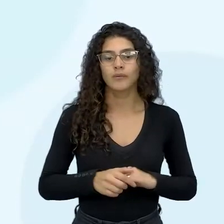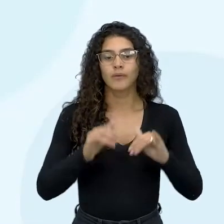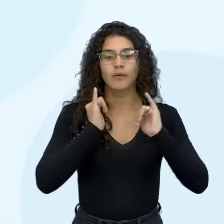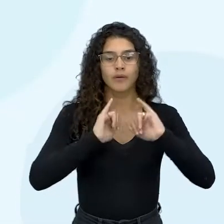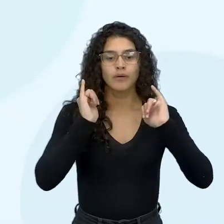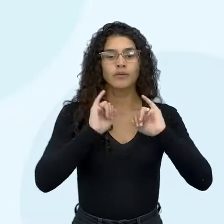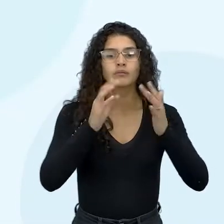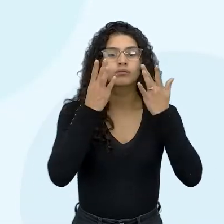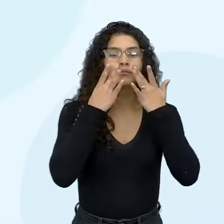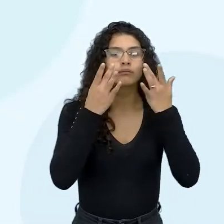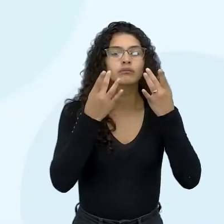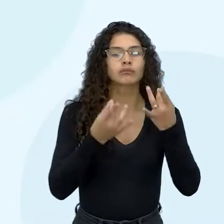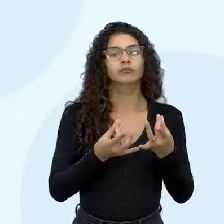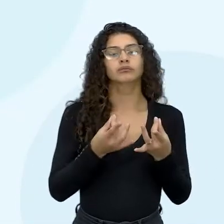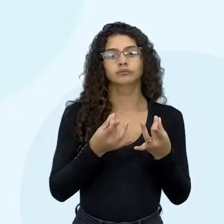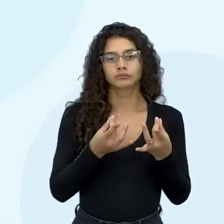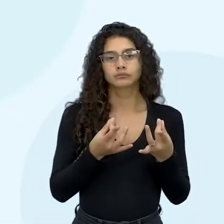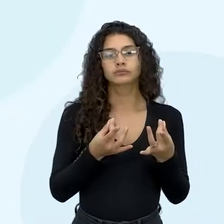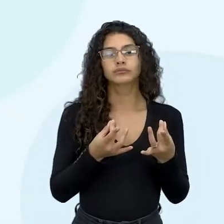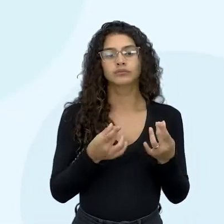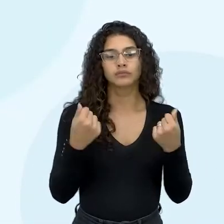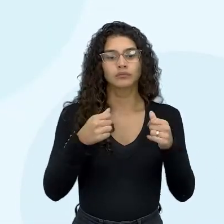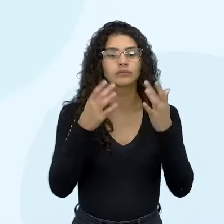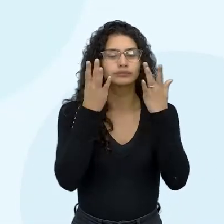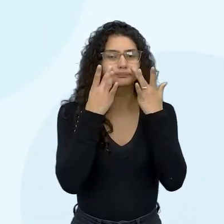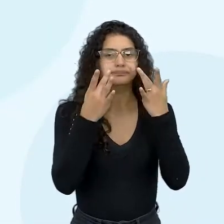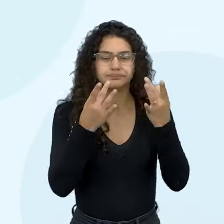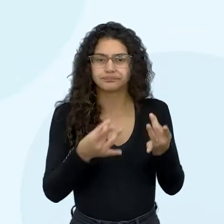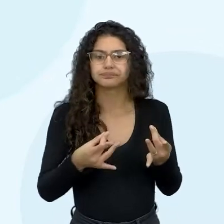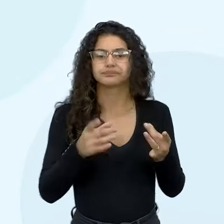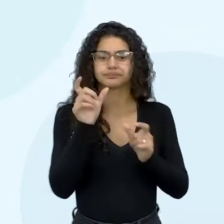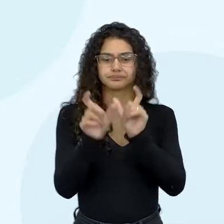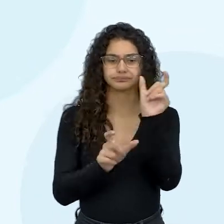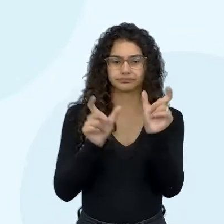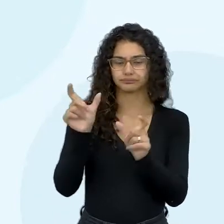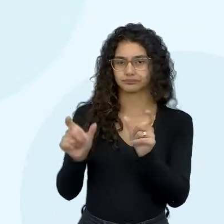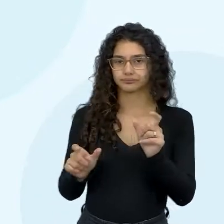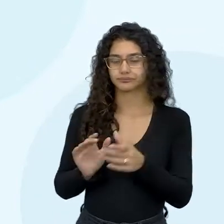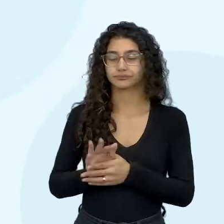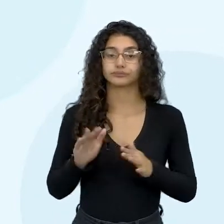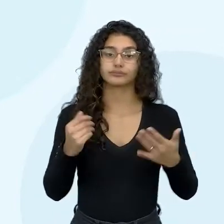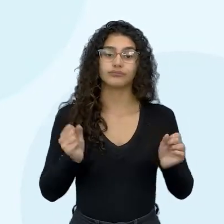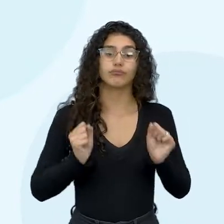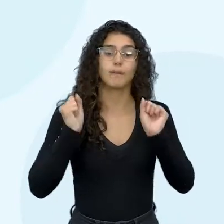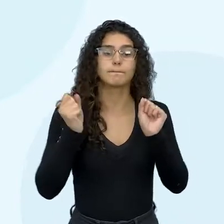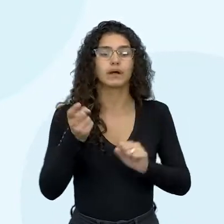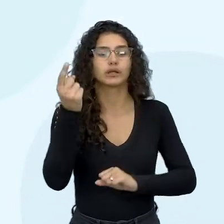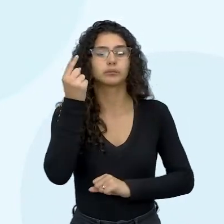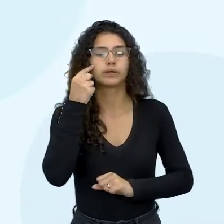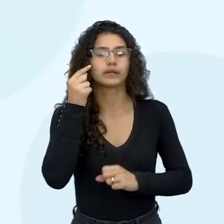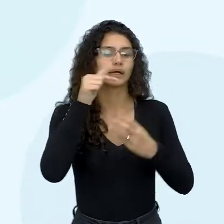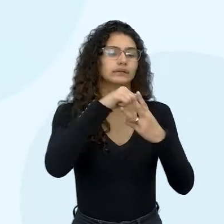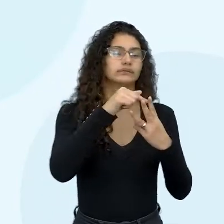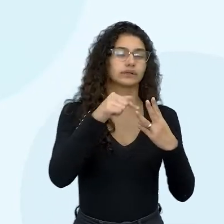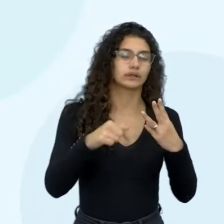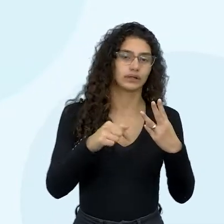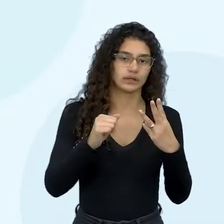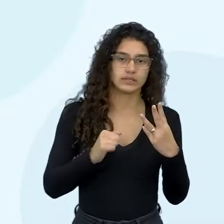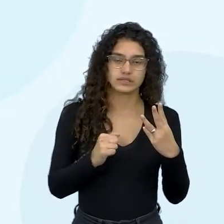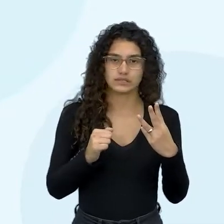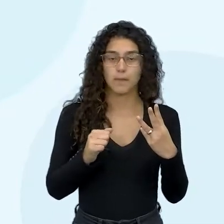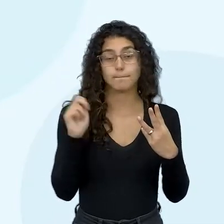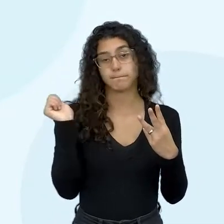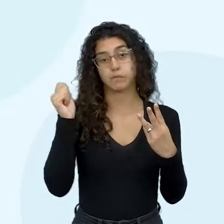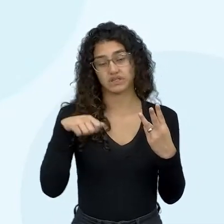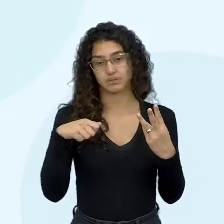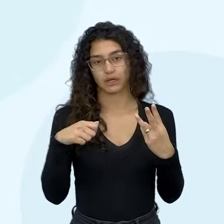tem que ser cativante, ou seja, tem que chamar atenção mesmo. E para isso, pode-se pensar em 3 coisas,